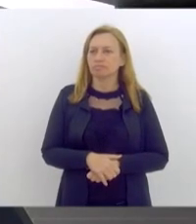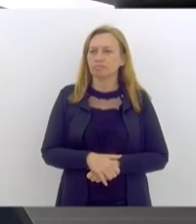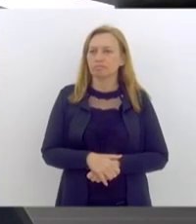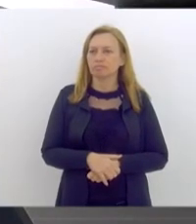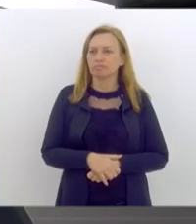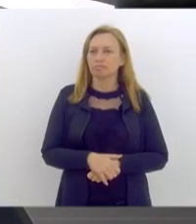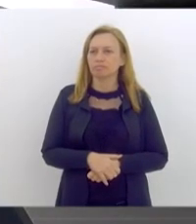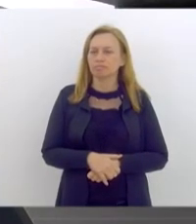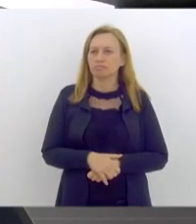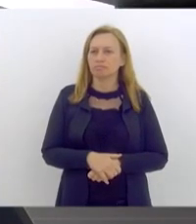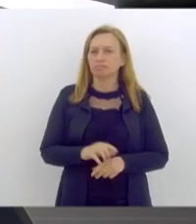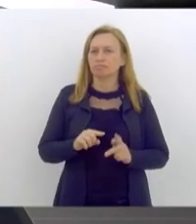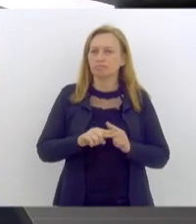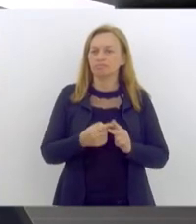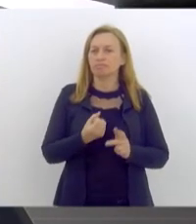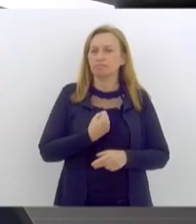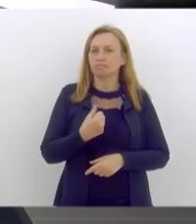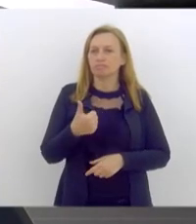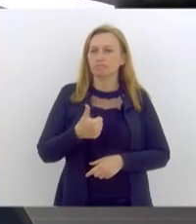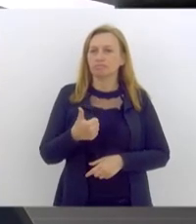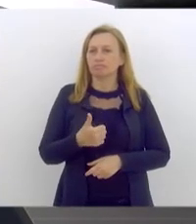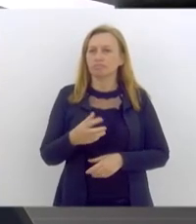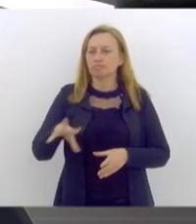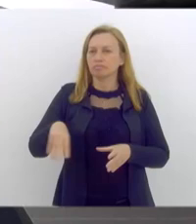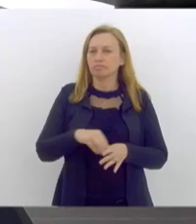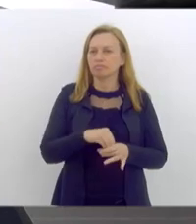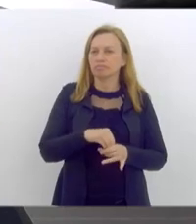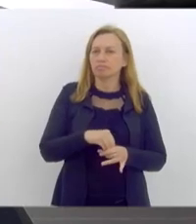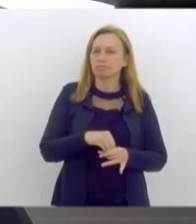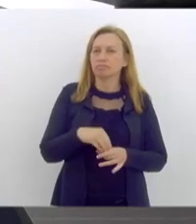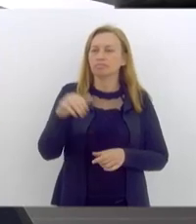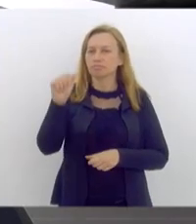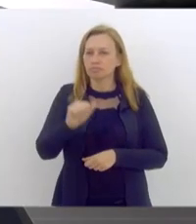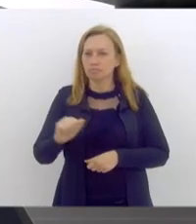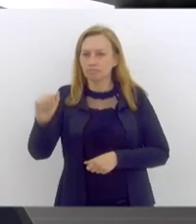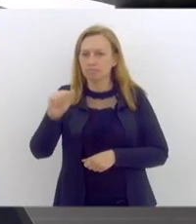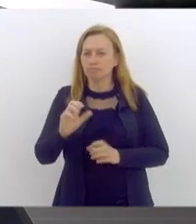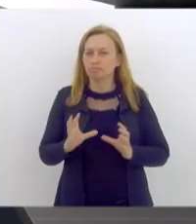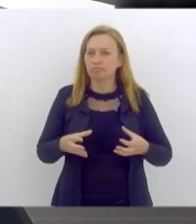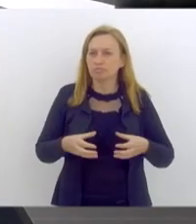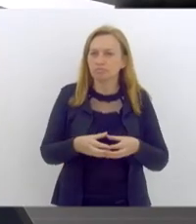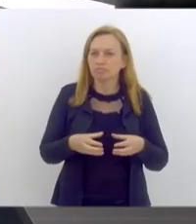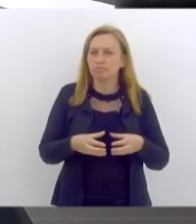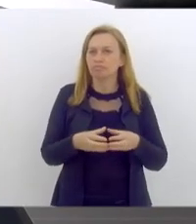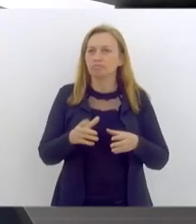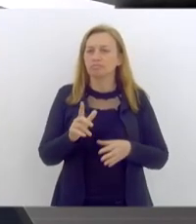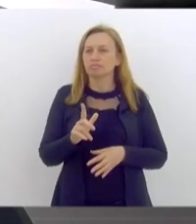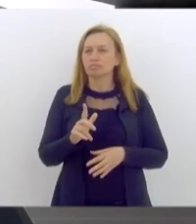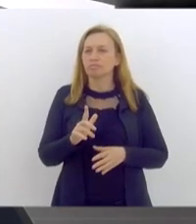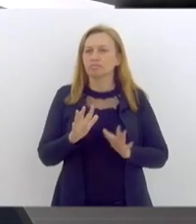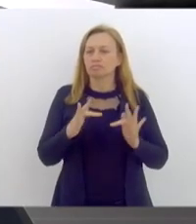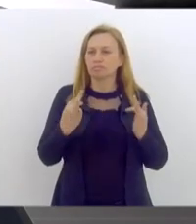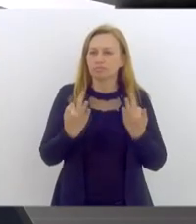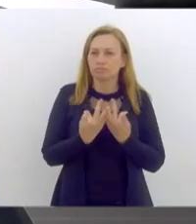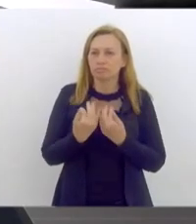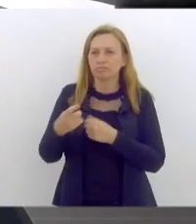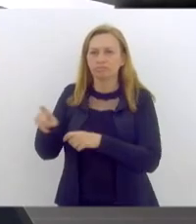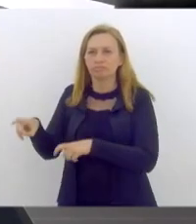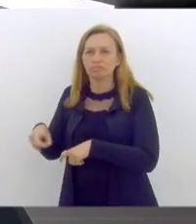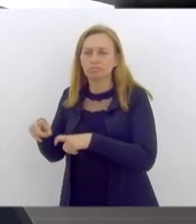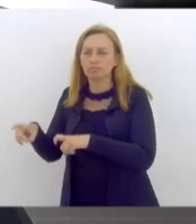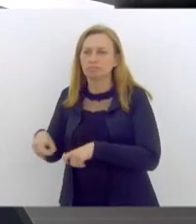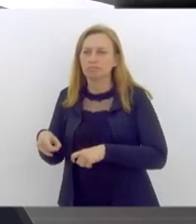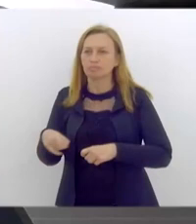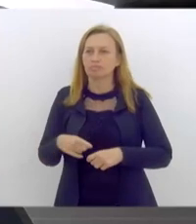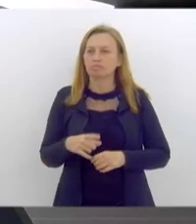parágrafo 7º foram incluídas associações cooperativas agroindústrias familiares agricultores familiares